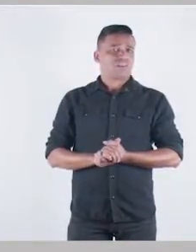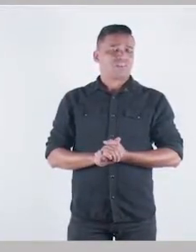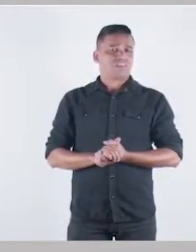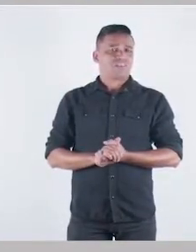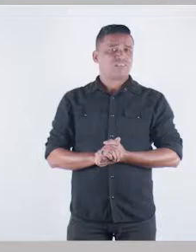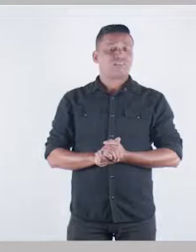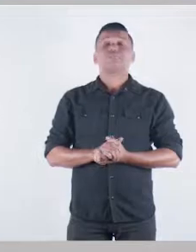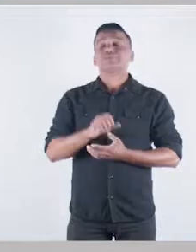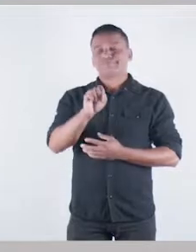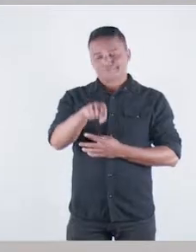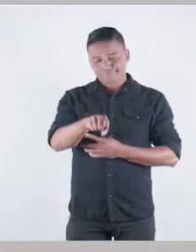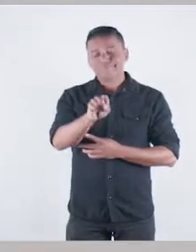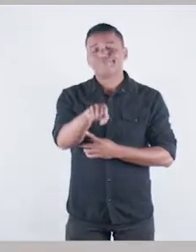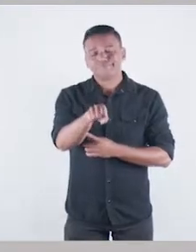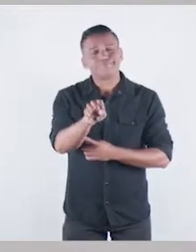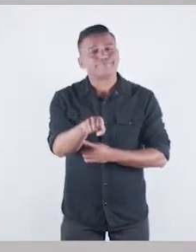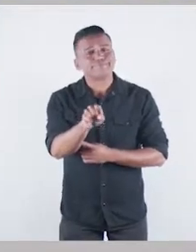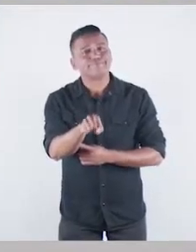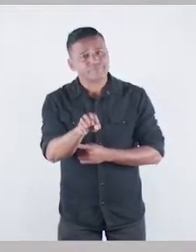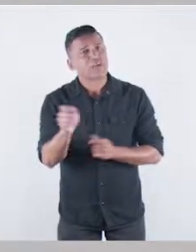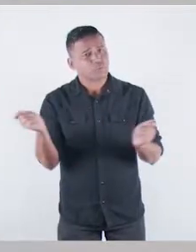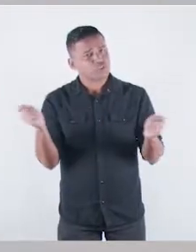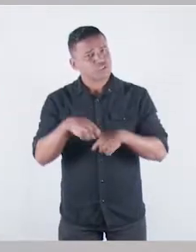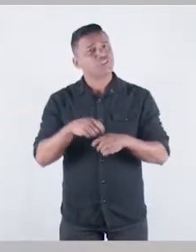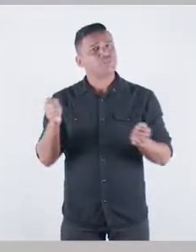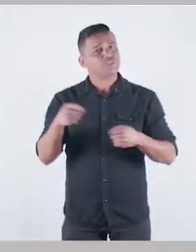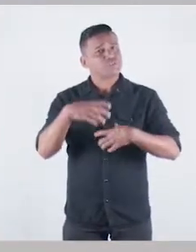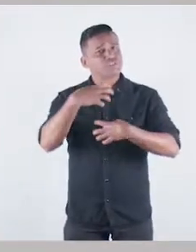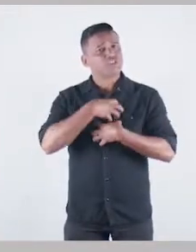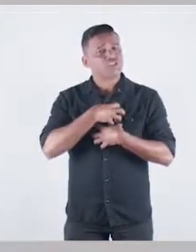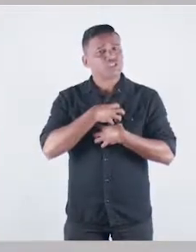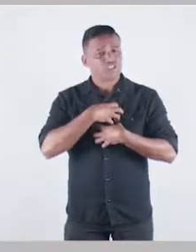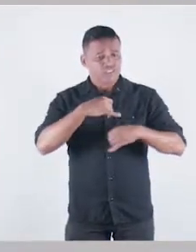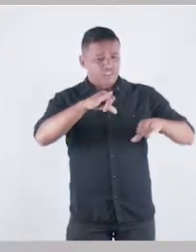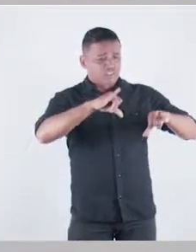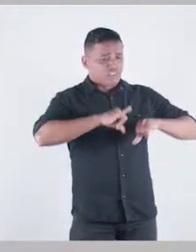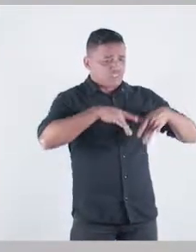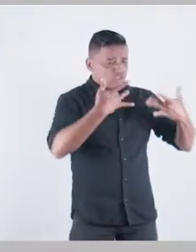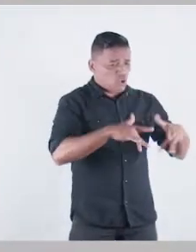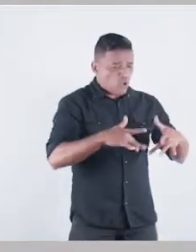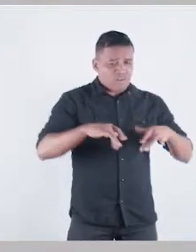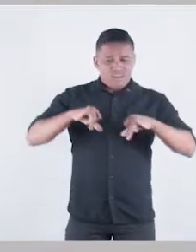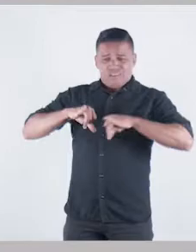Sim, sim, sim. É possível sentir 2 dores no mesmo grito.